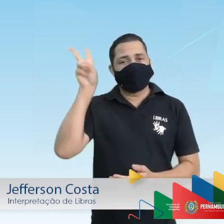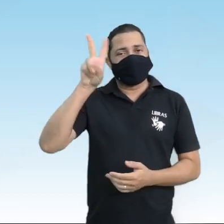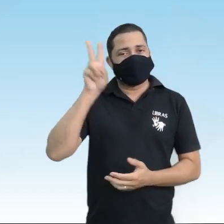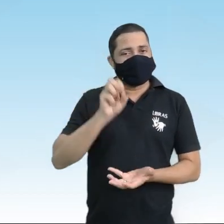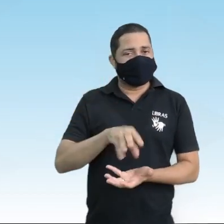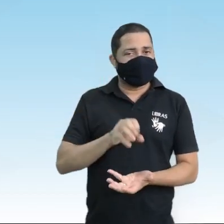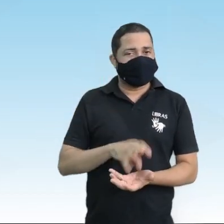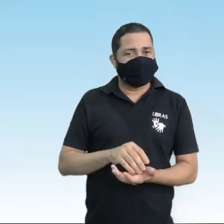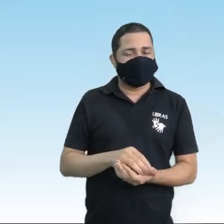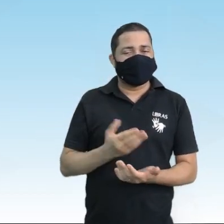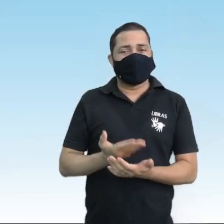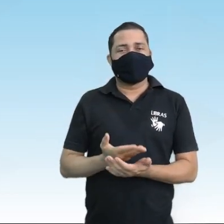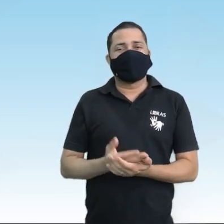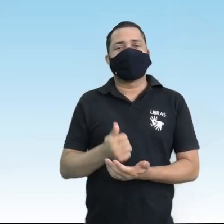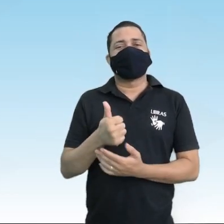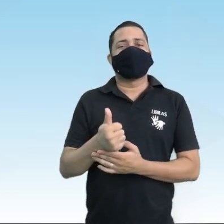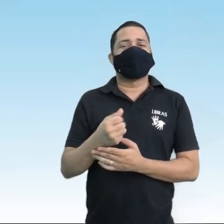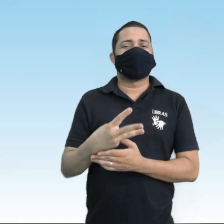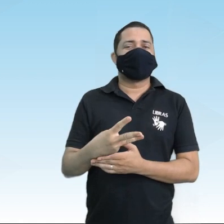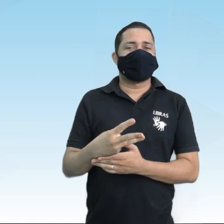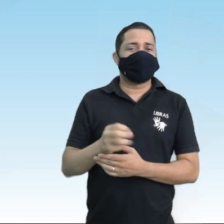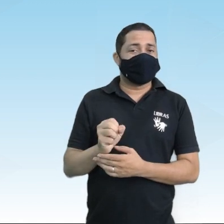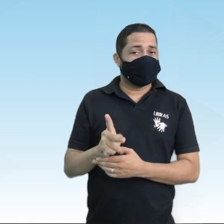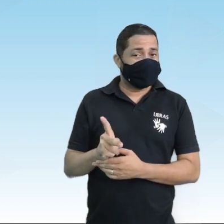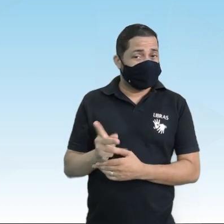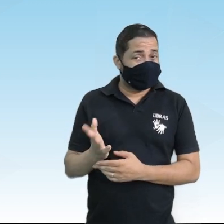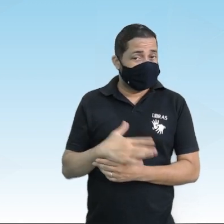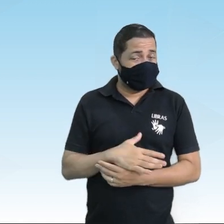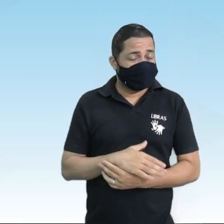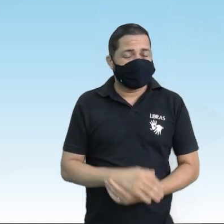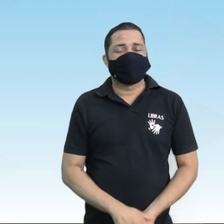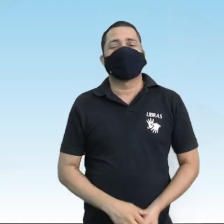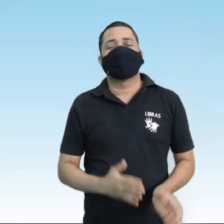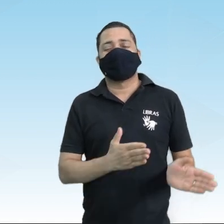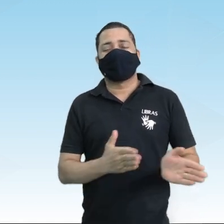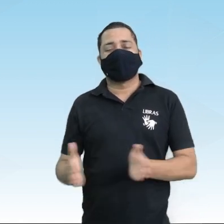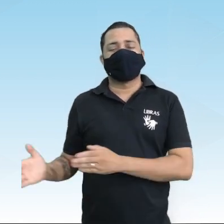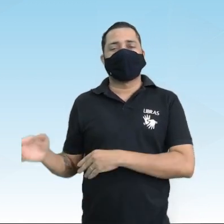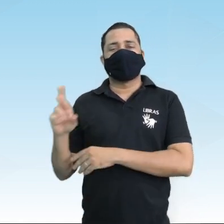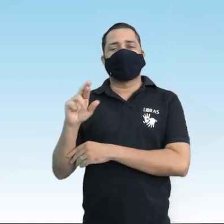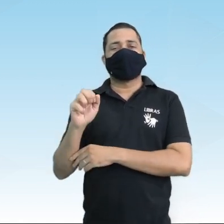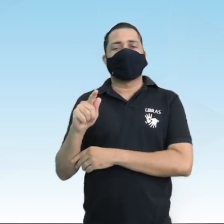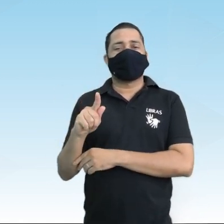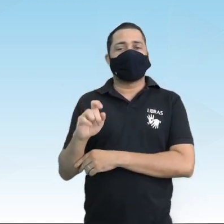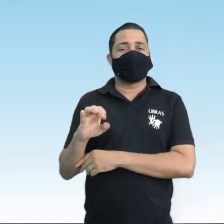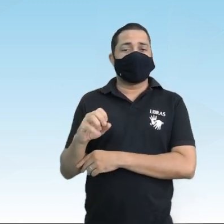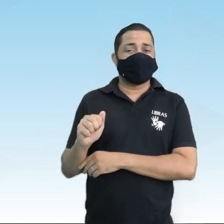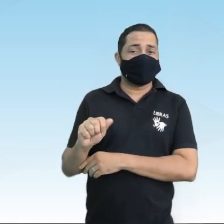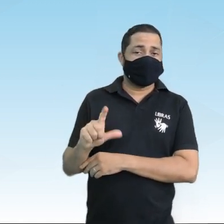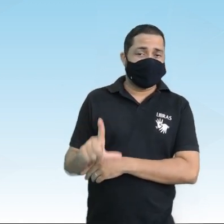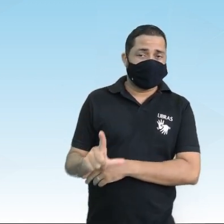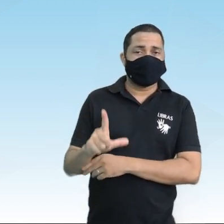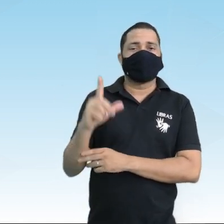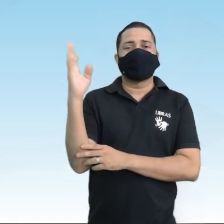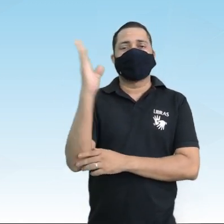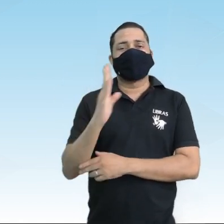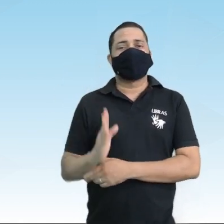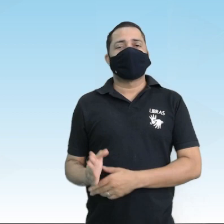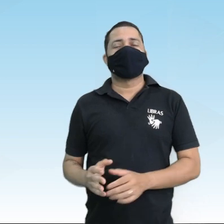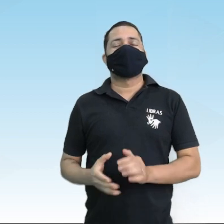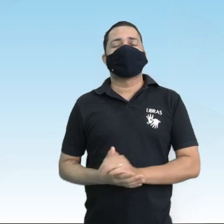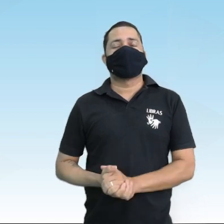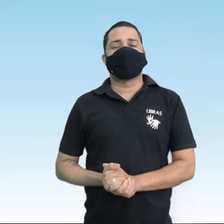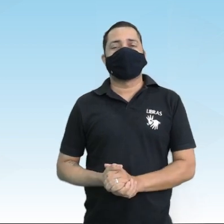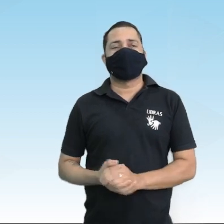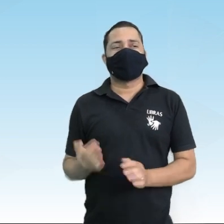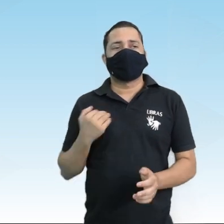aula 13, ok? Vamos embora? Período regencial brasileiro, beleza? Deixa eu